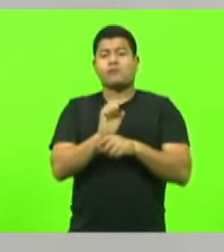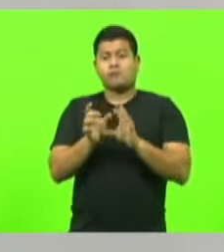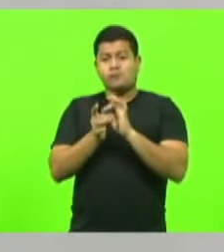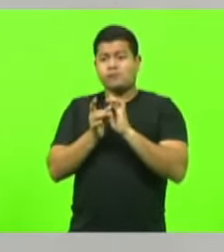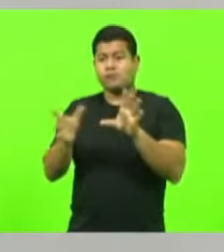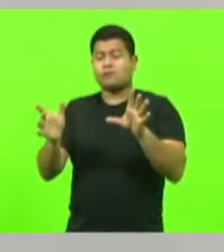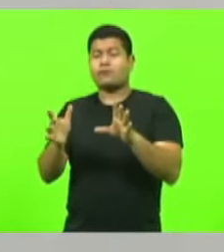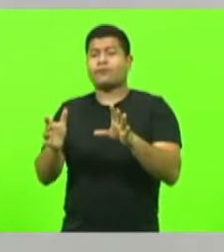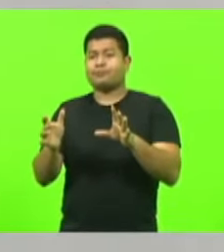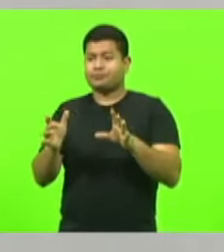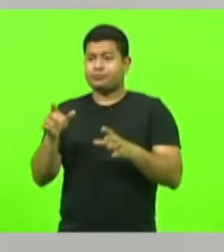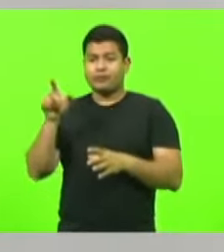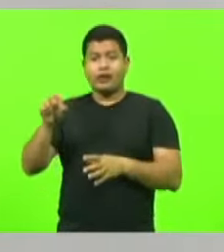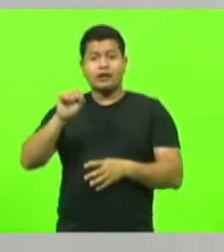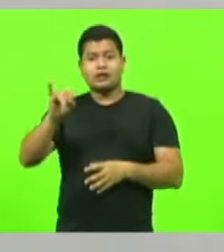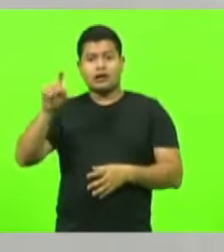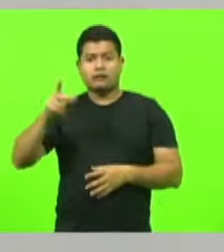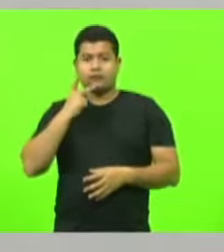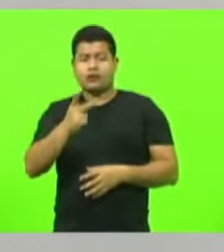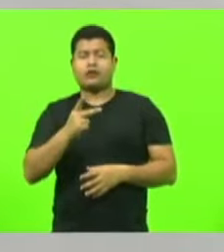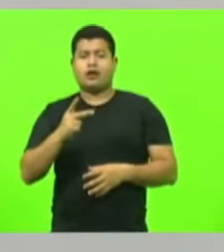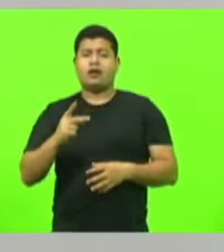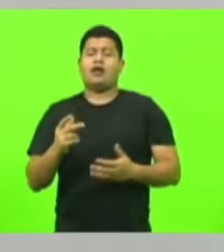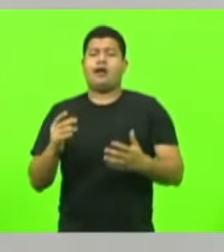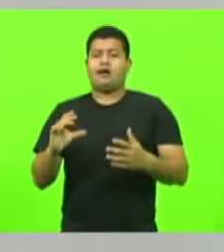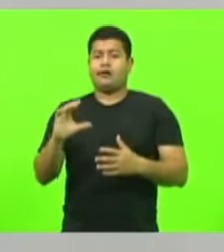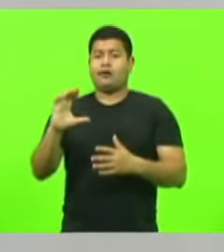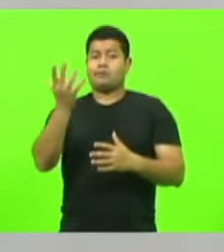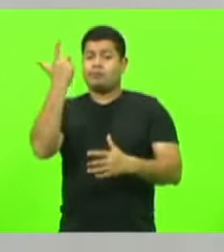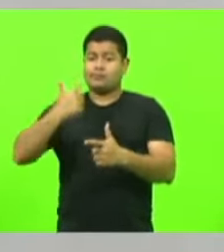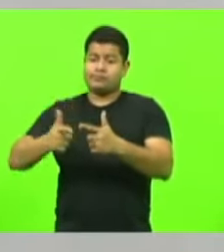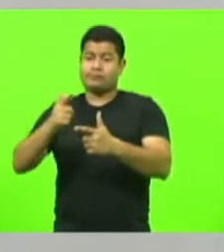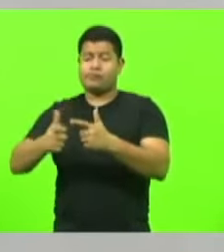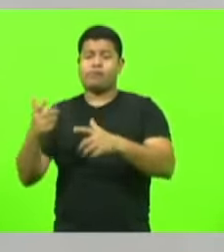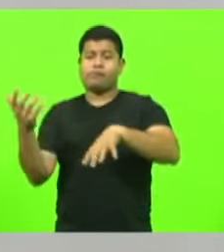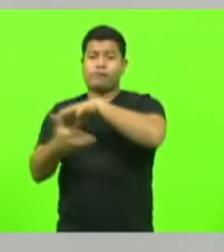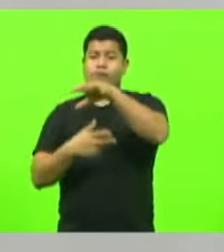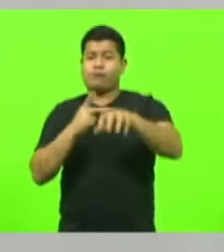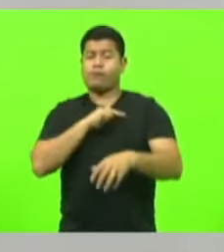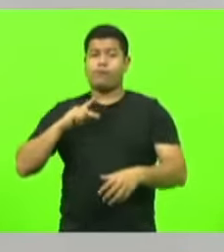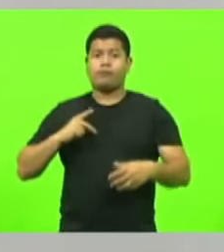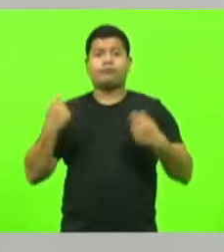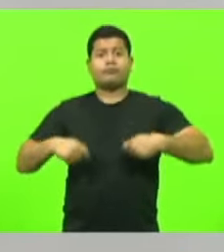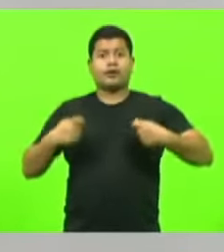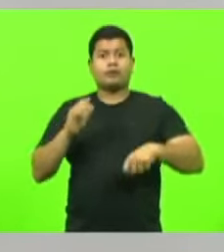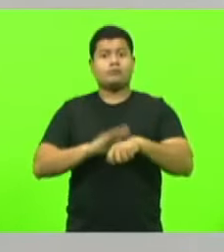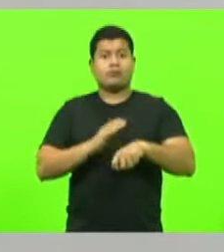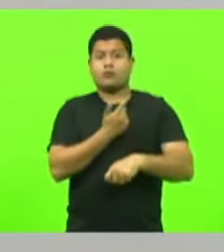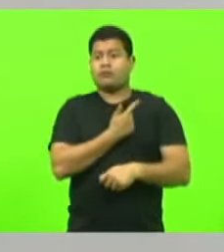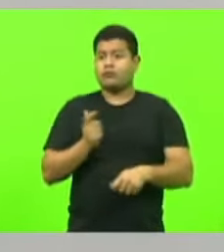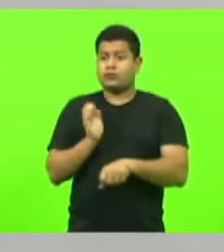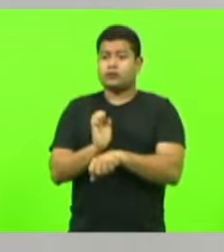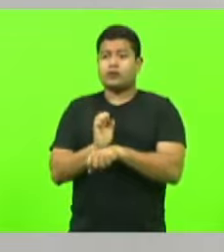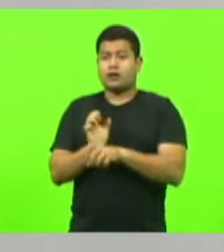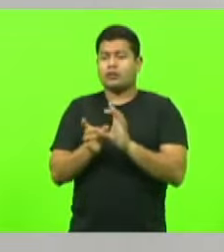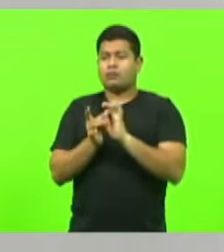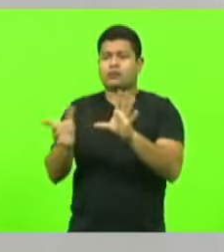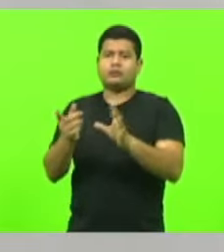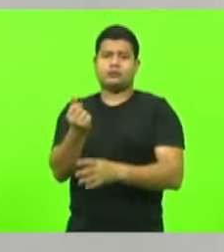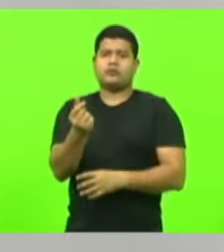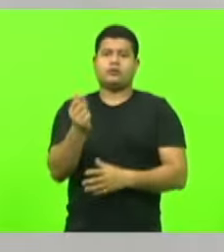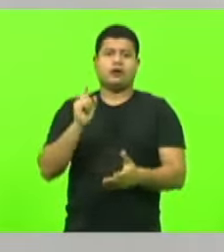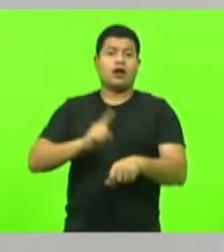de emergência, devem ser executadas de imediato pelo governo do estado, facilitando assim e agilizando o